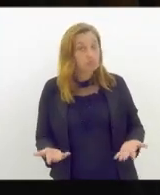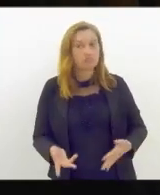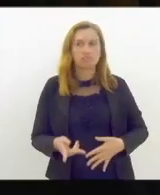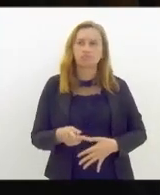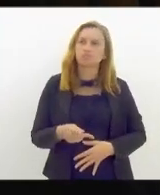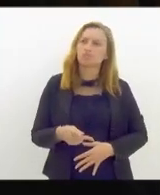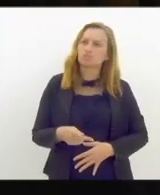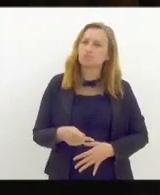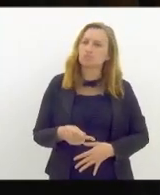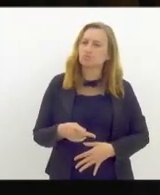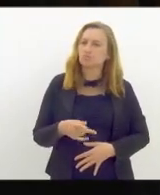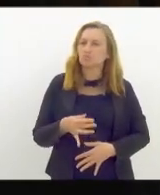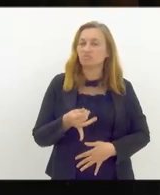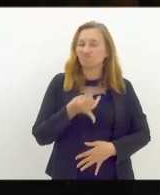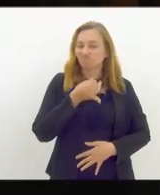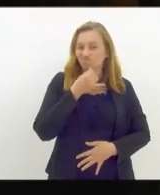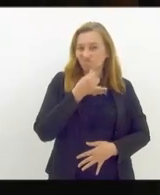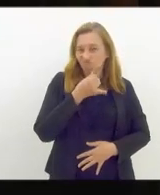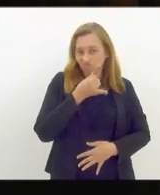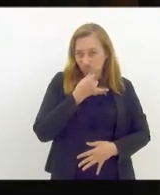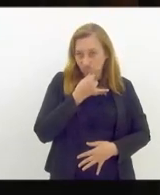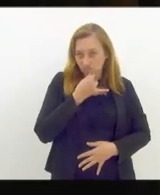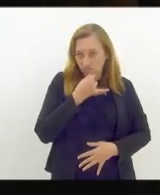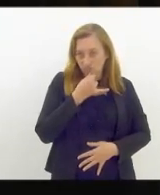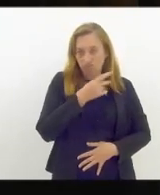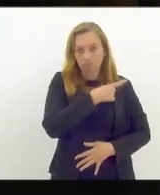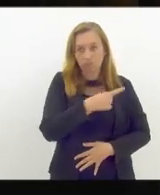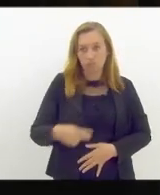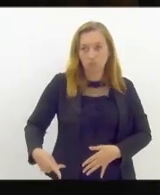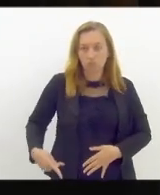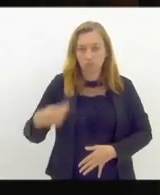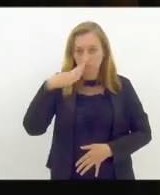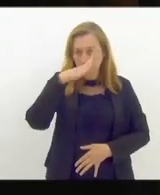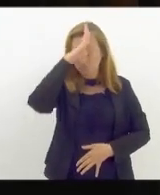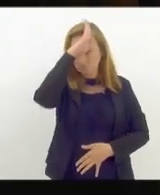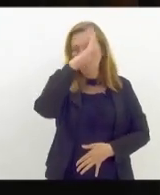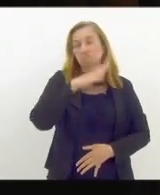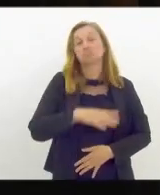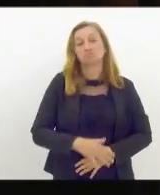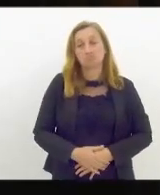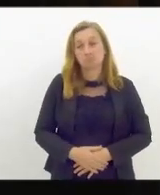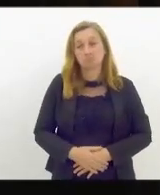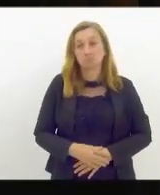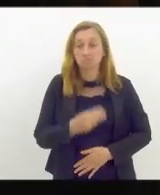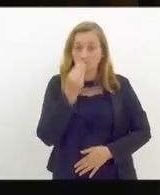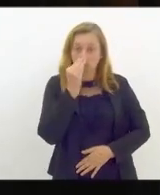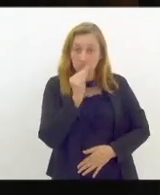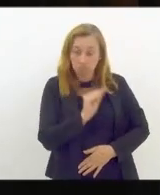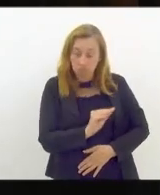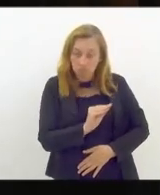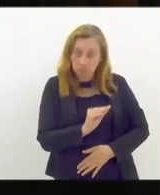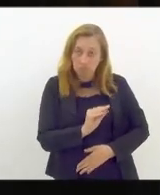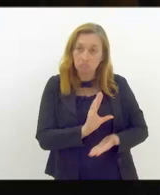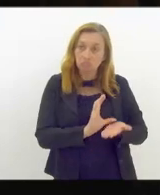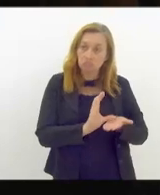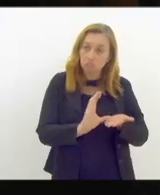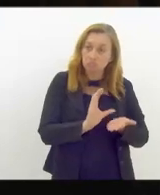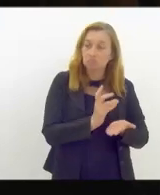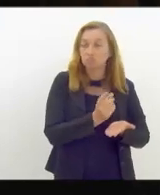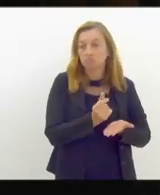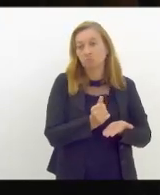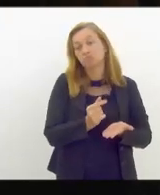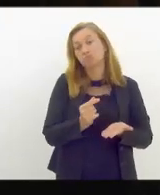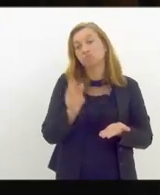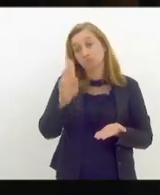nosso repúdio ao presidente Jair Bolsonaro, que negou recursos para as